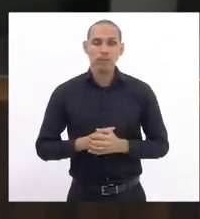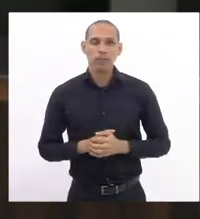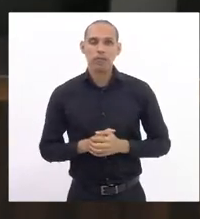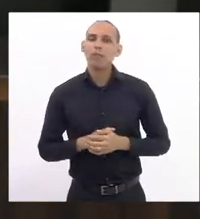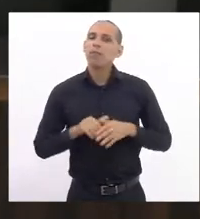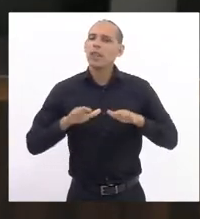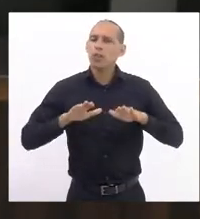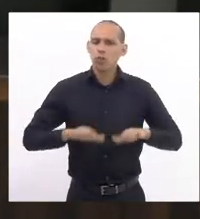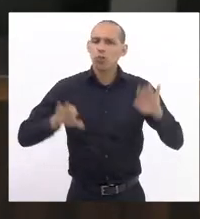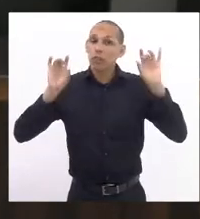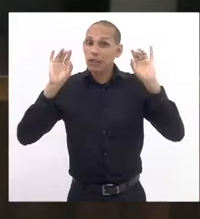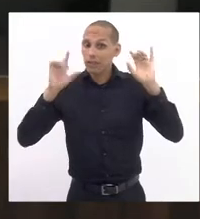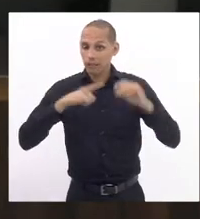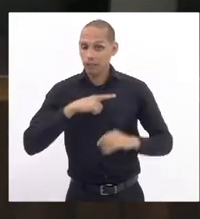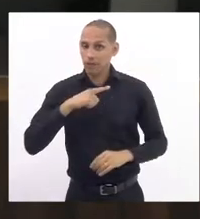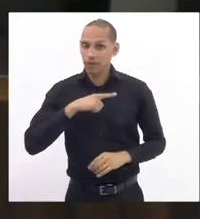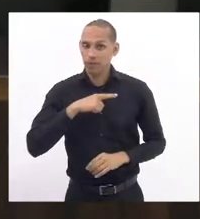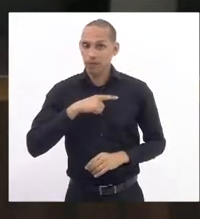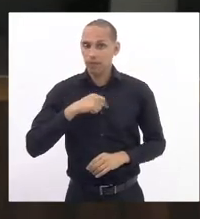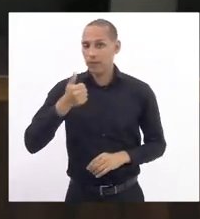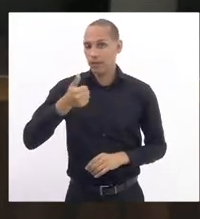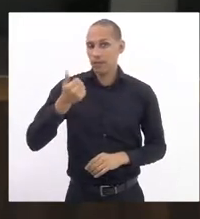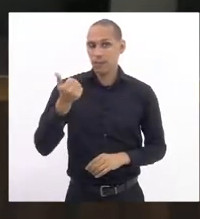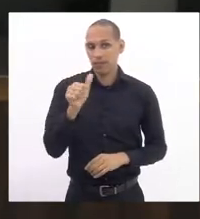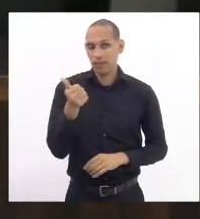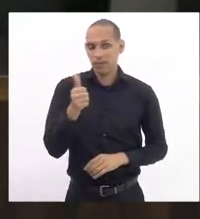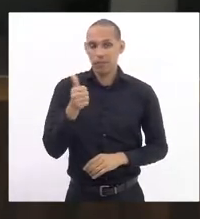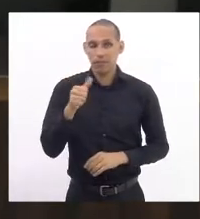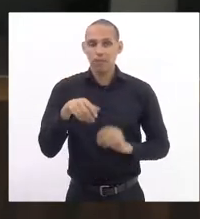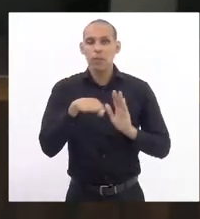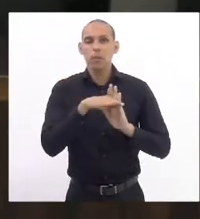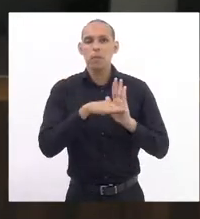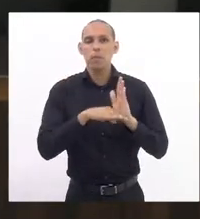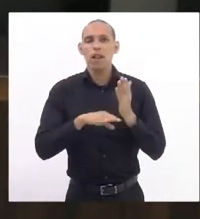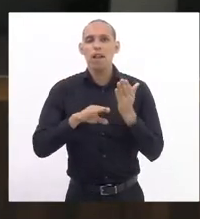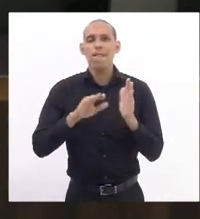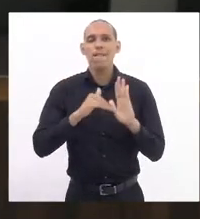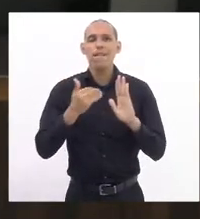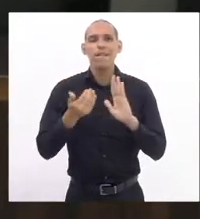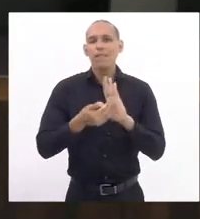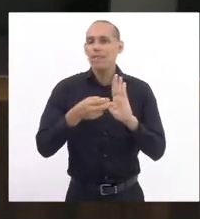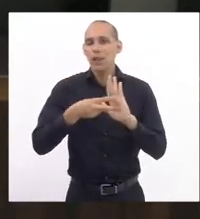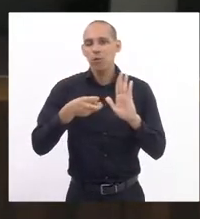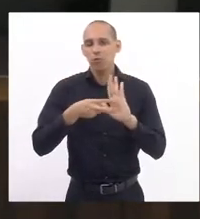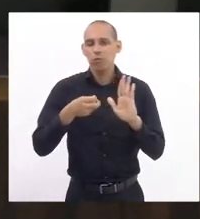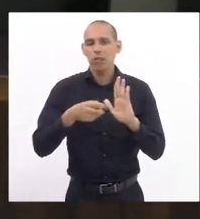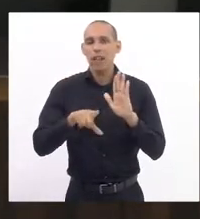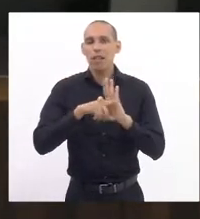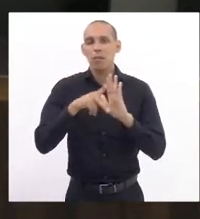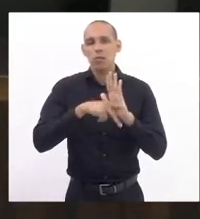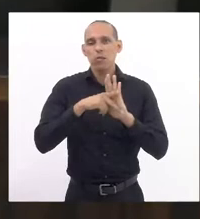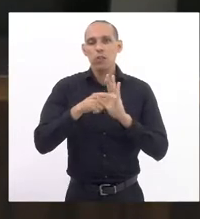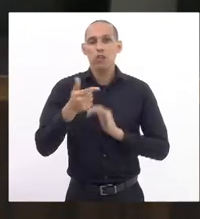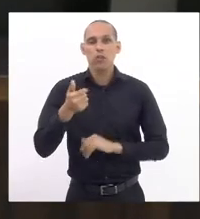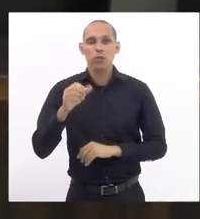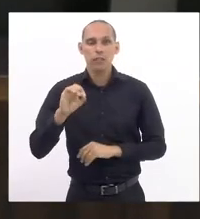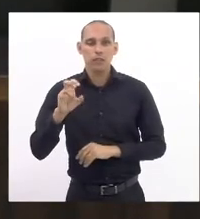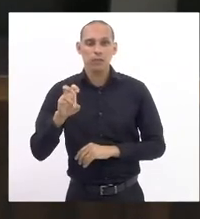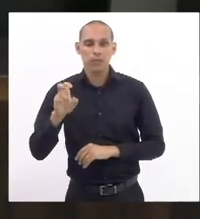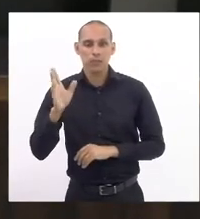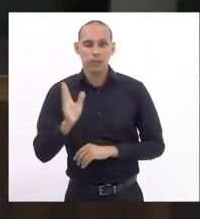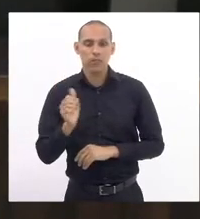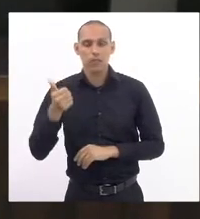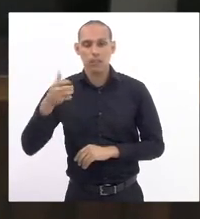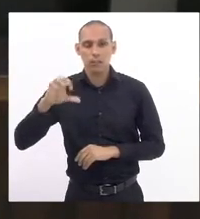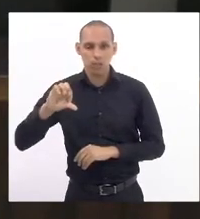mantido com destaque, o 11º da pauta, veto total aposto ao projeto de lei 1205-A de 19, de autoria